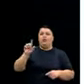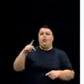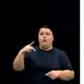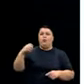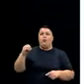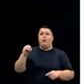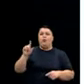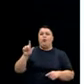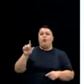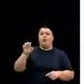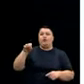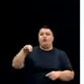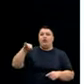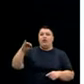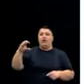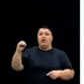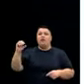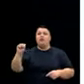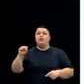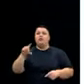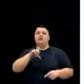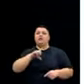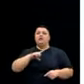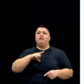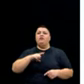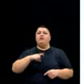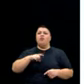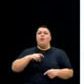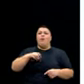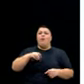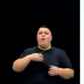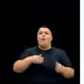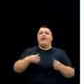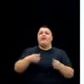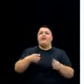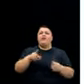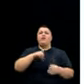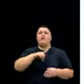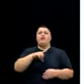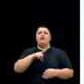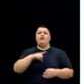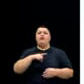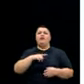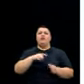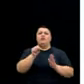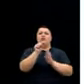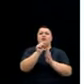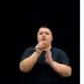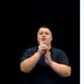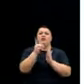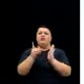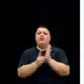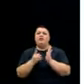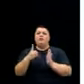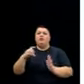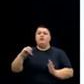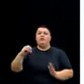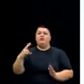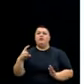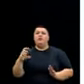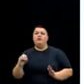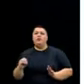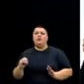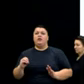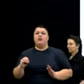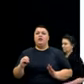e 1960, como resultado dos testes nucleares realizados na atmosfera.